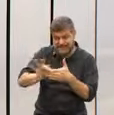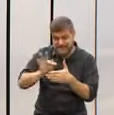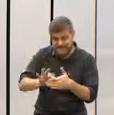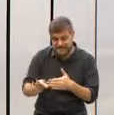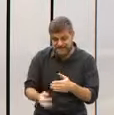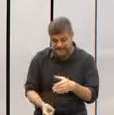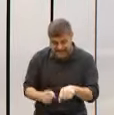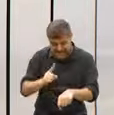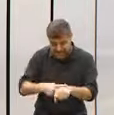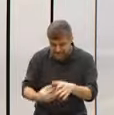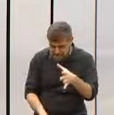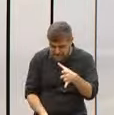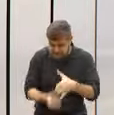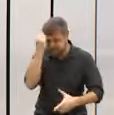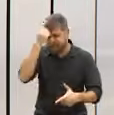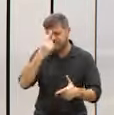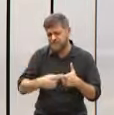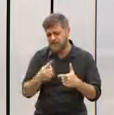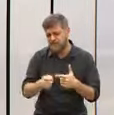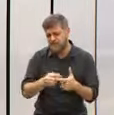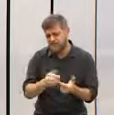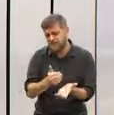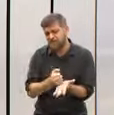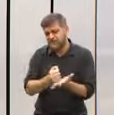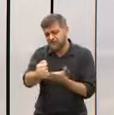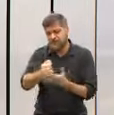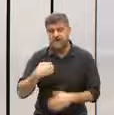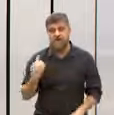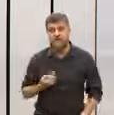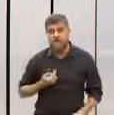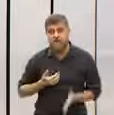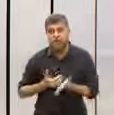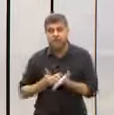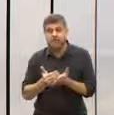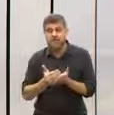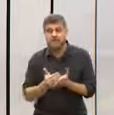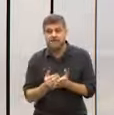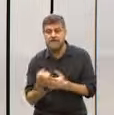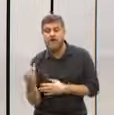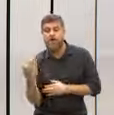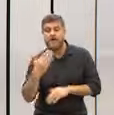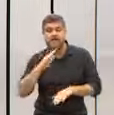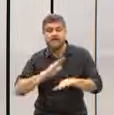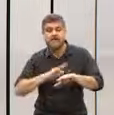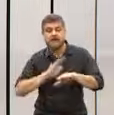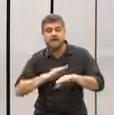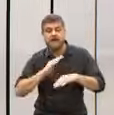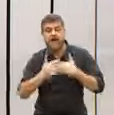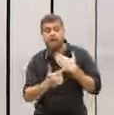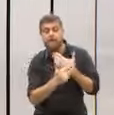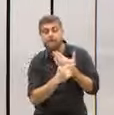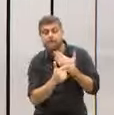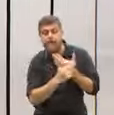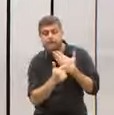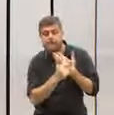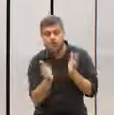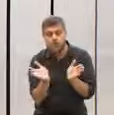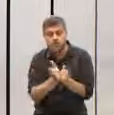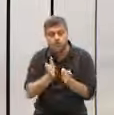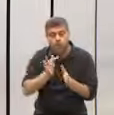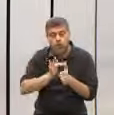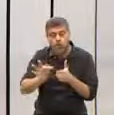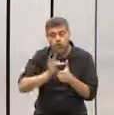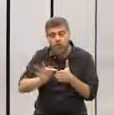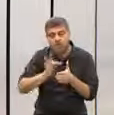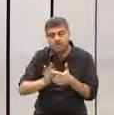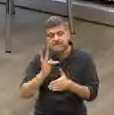é acionado, infelizmente, quando a coisa já está bem feia, né? Mas vamos falar inicialmente quais são as atribuições